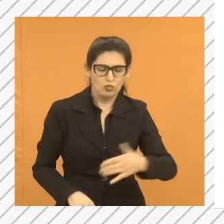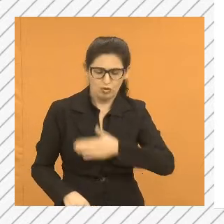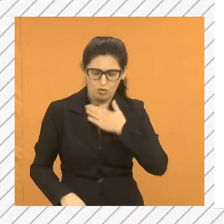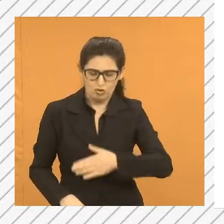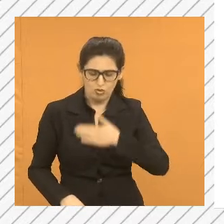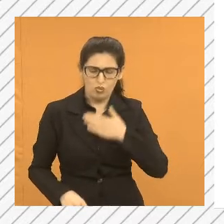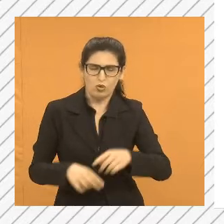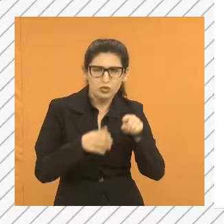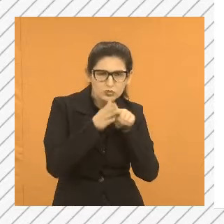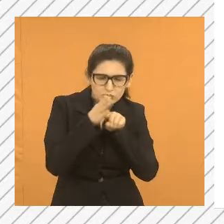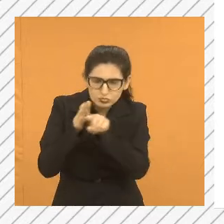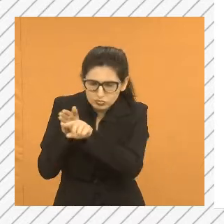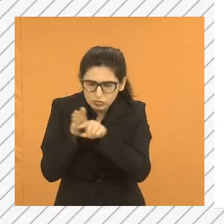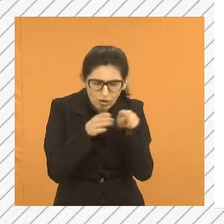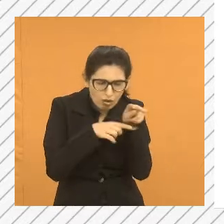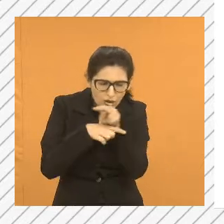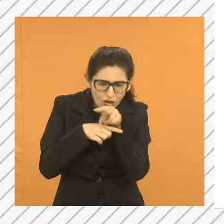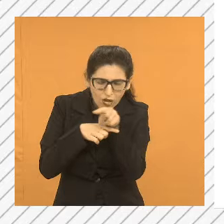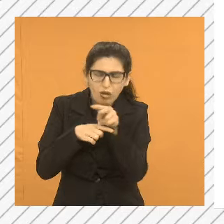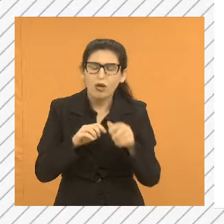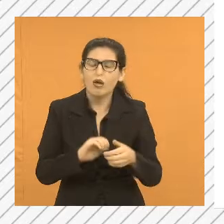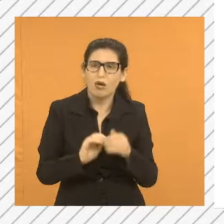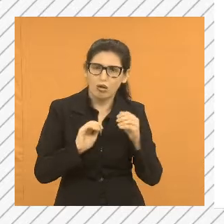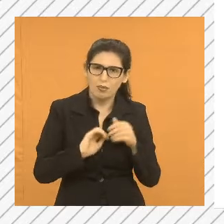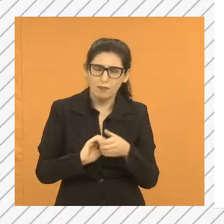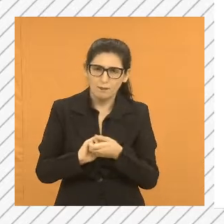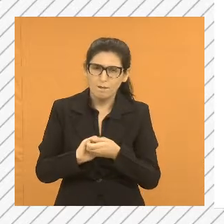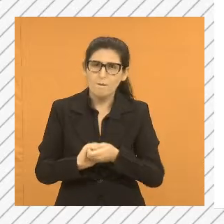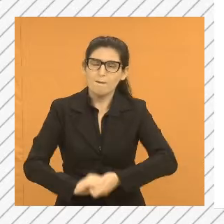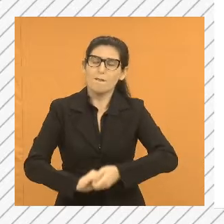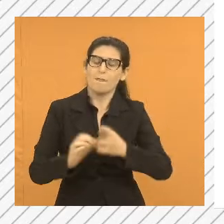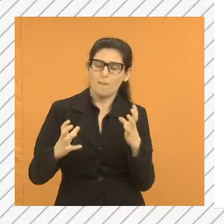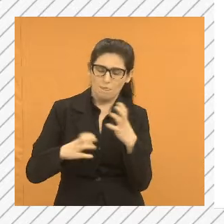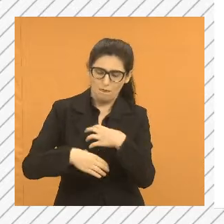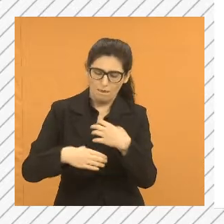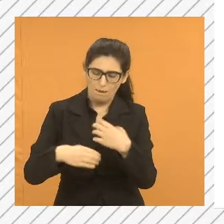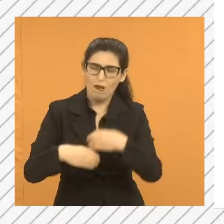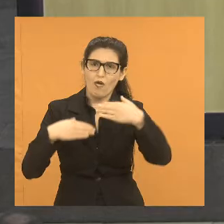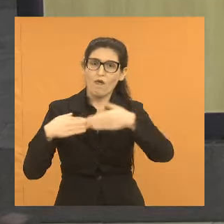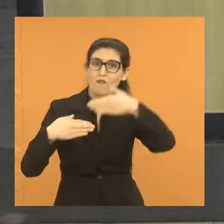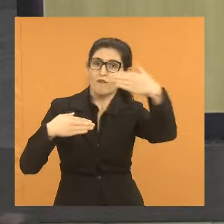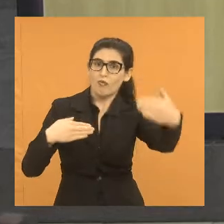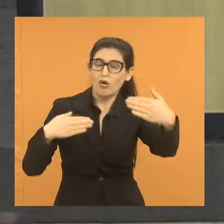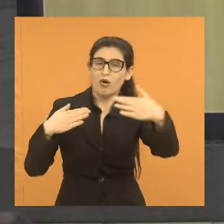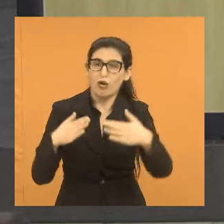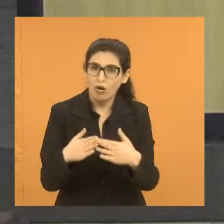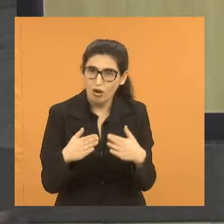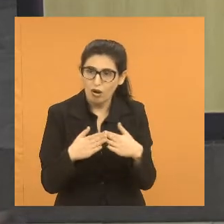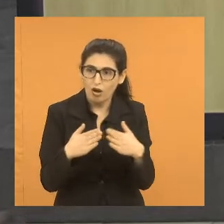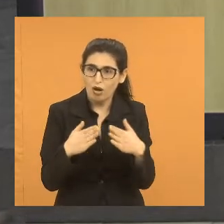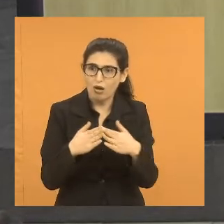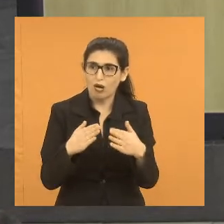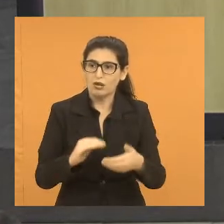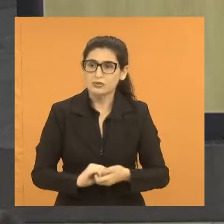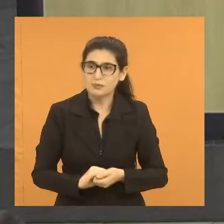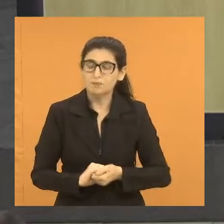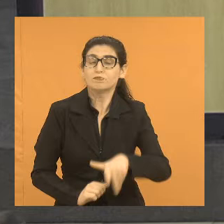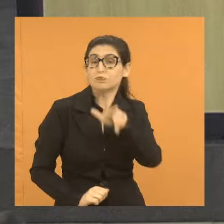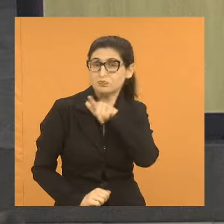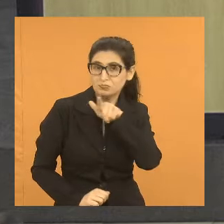Com relação às referências de tratamento de fora domicílio, nós